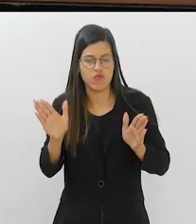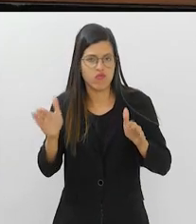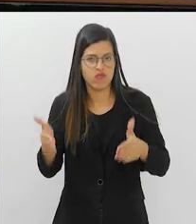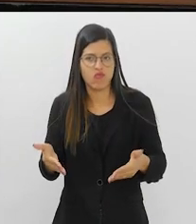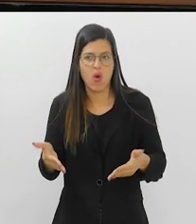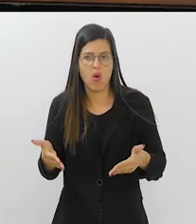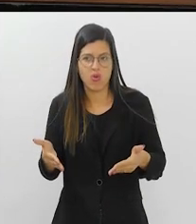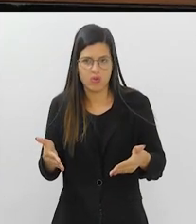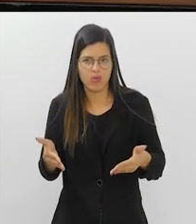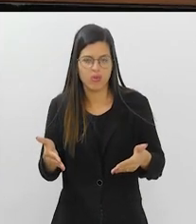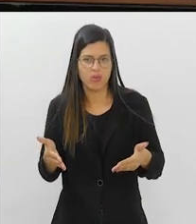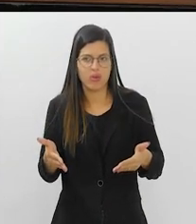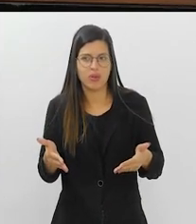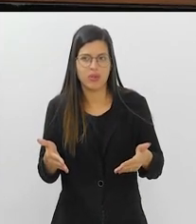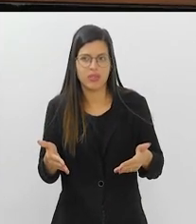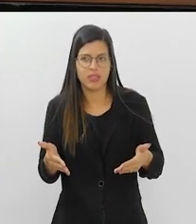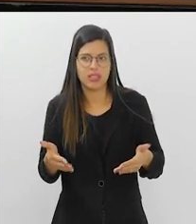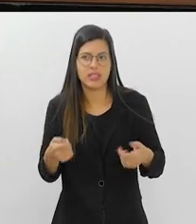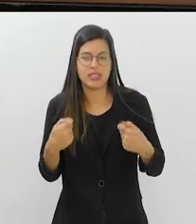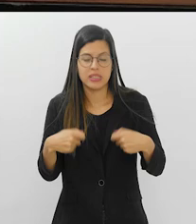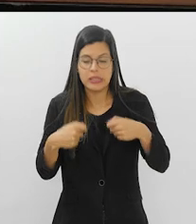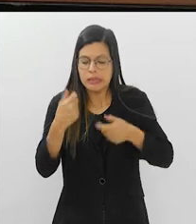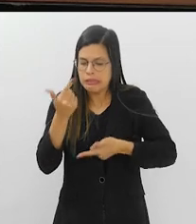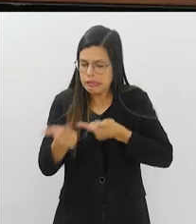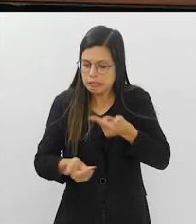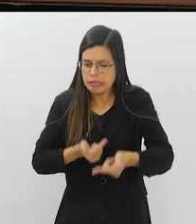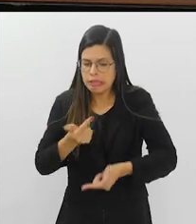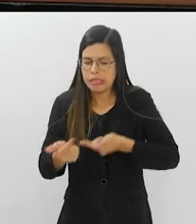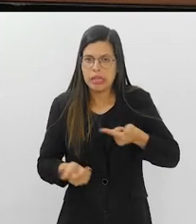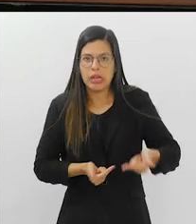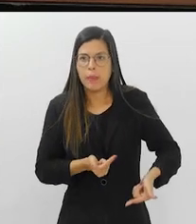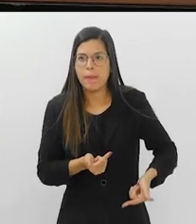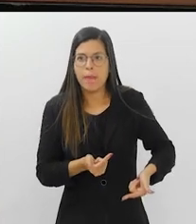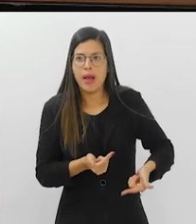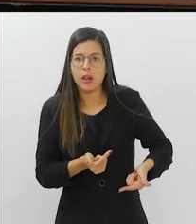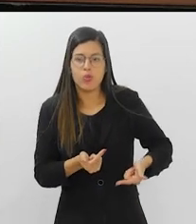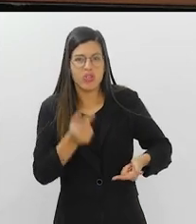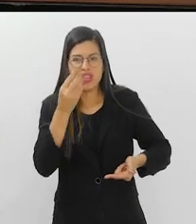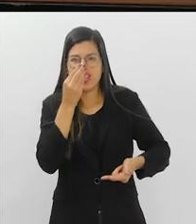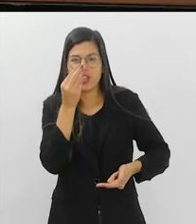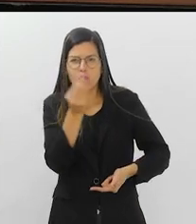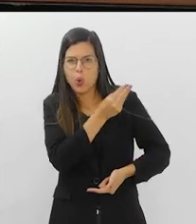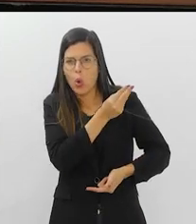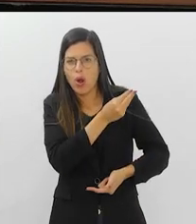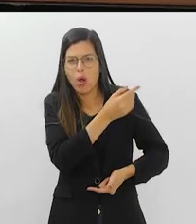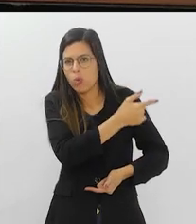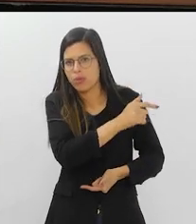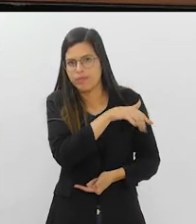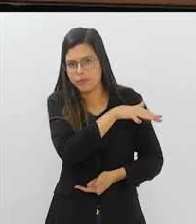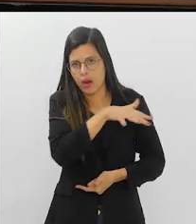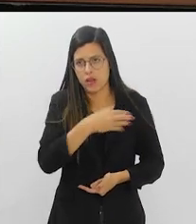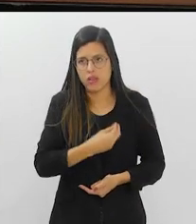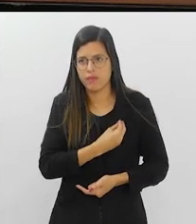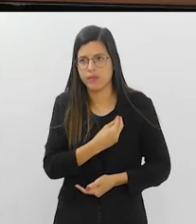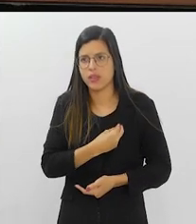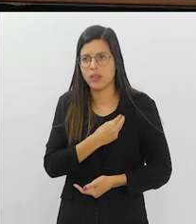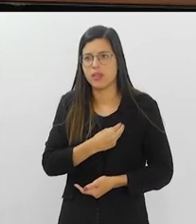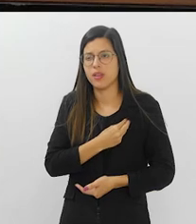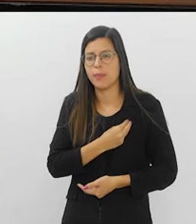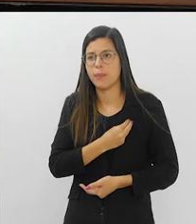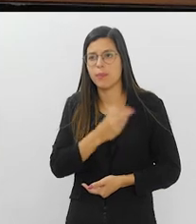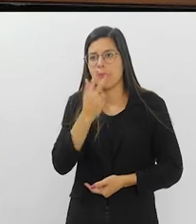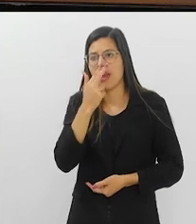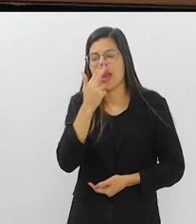afinco, né, para uma questão que, no geral, demanda tanta energia e esvazia os outros campos da vida, né, é porque